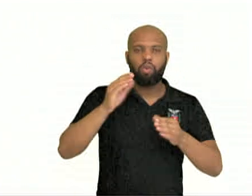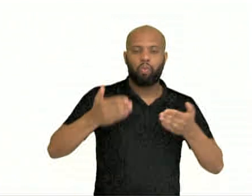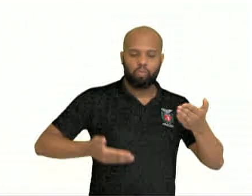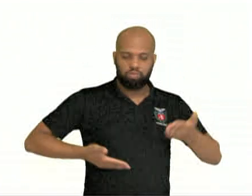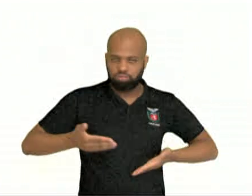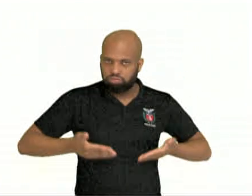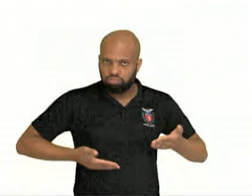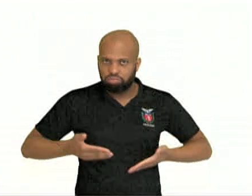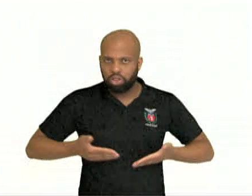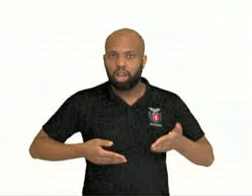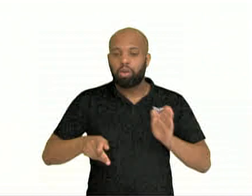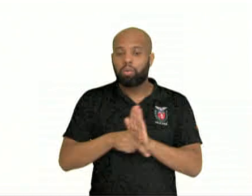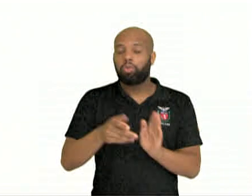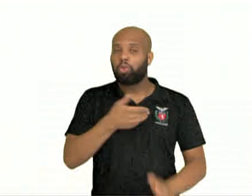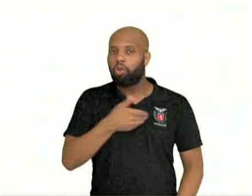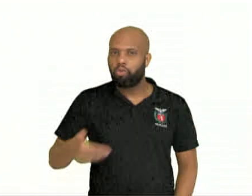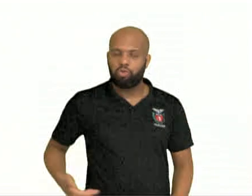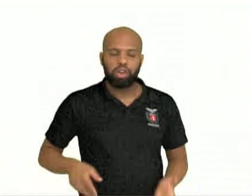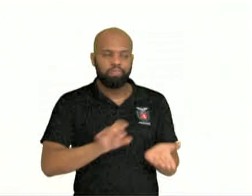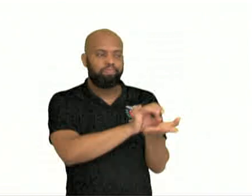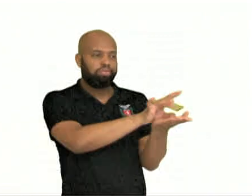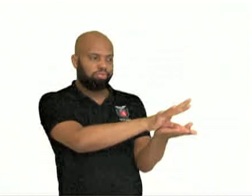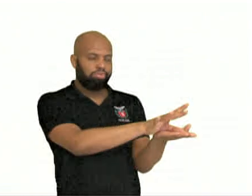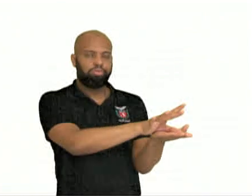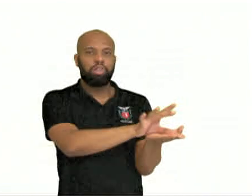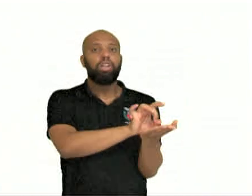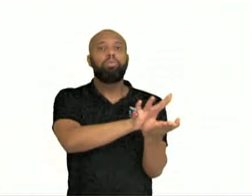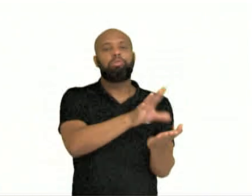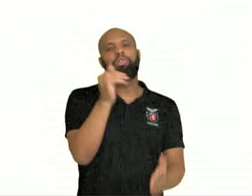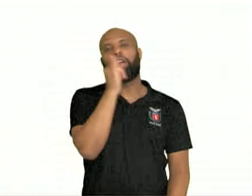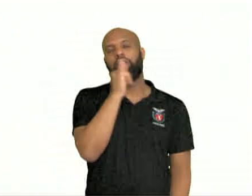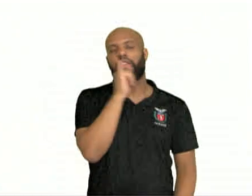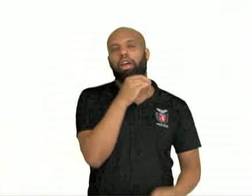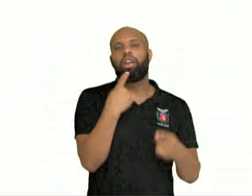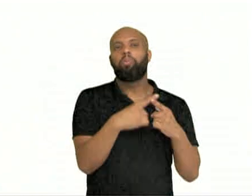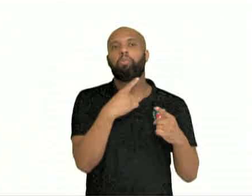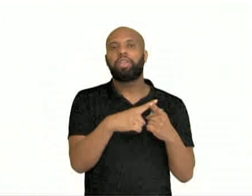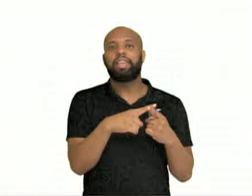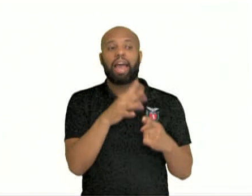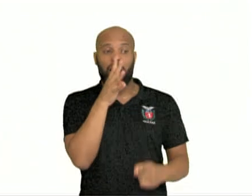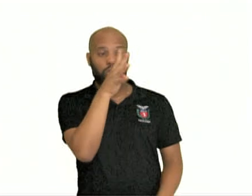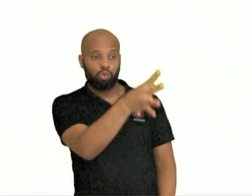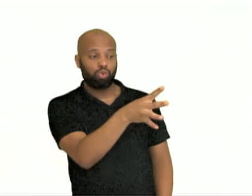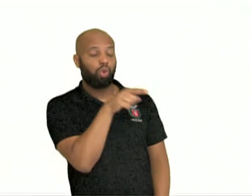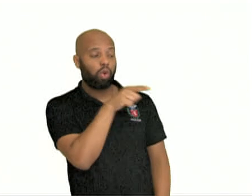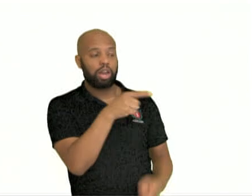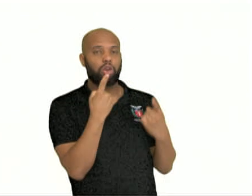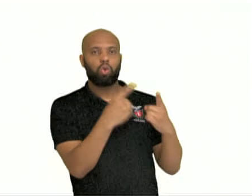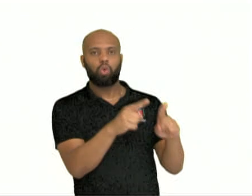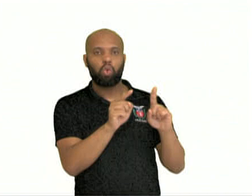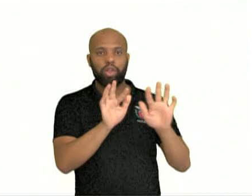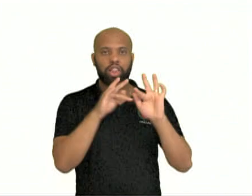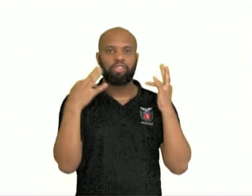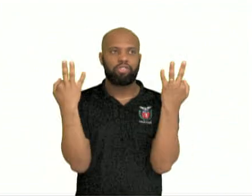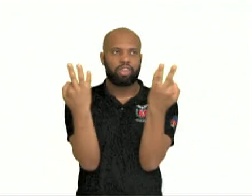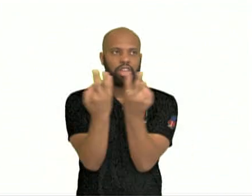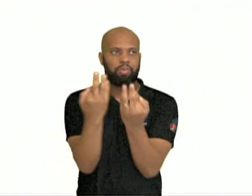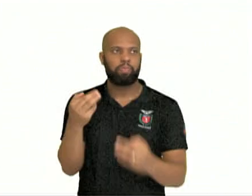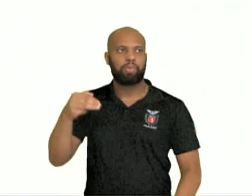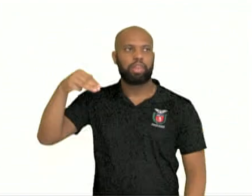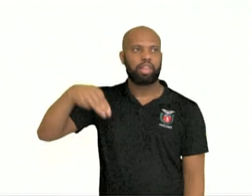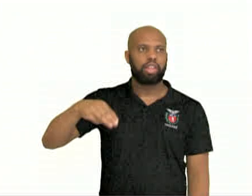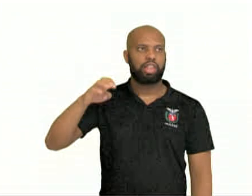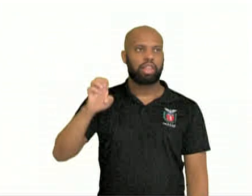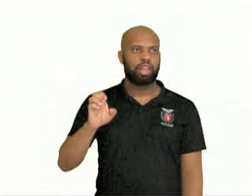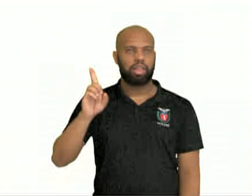e expulso da Itália, acusado de conspirar contra a família Médici, família aqui, né, figurada